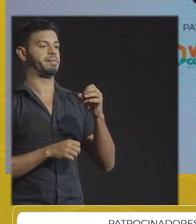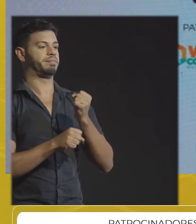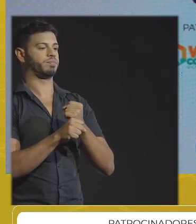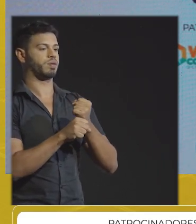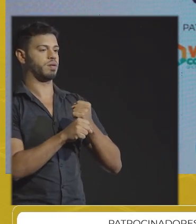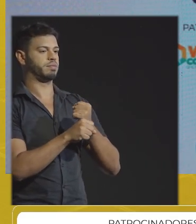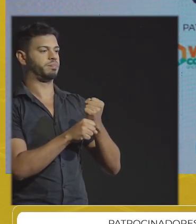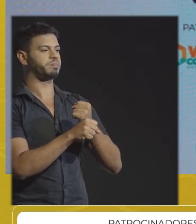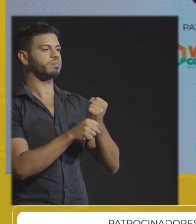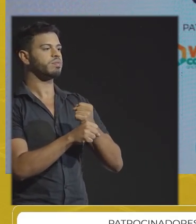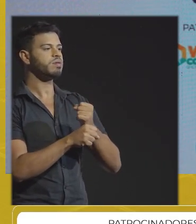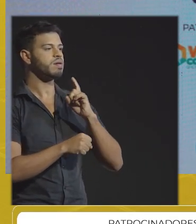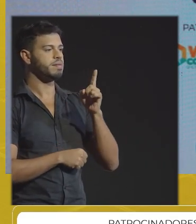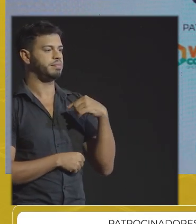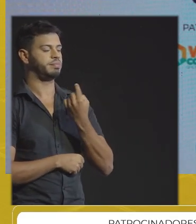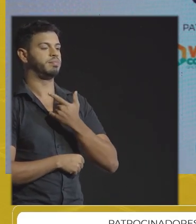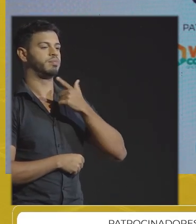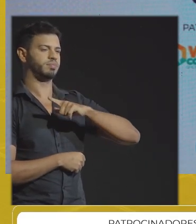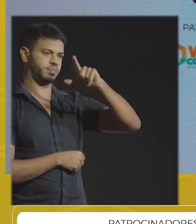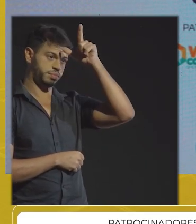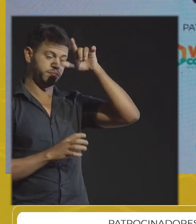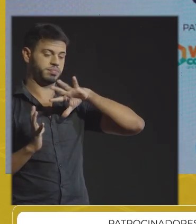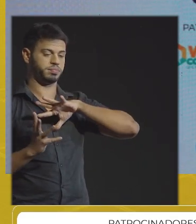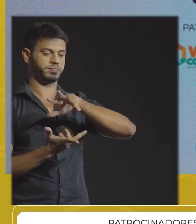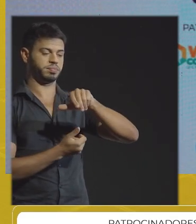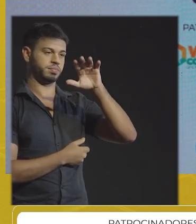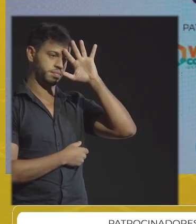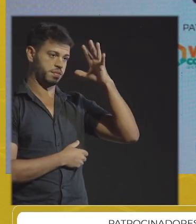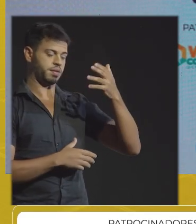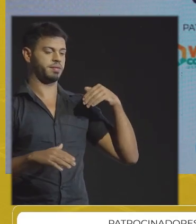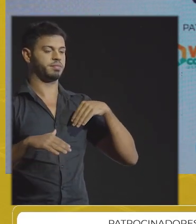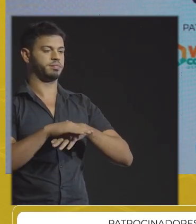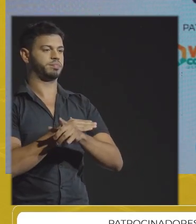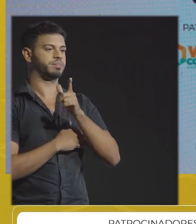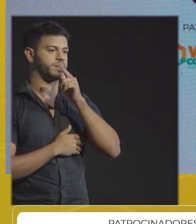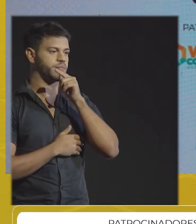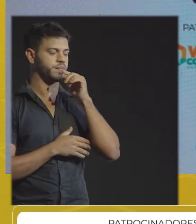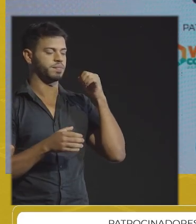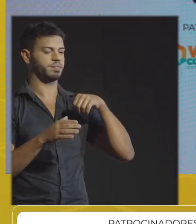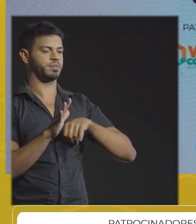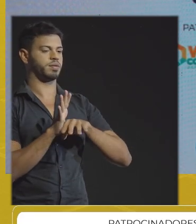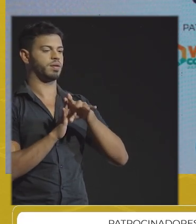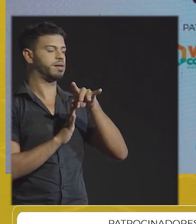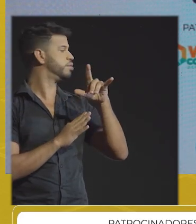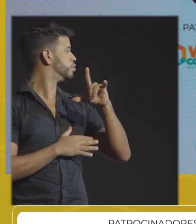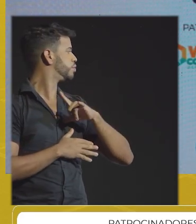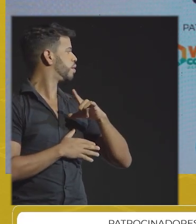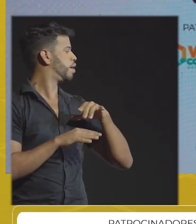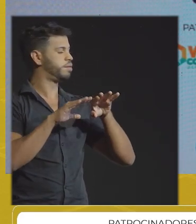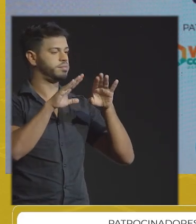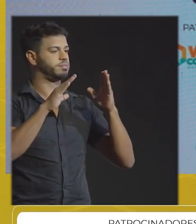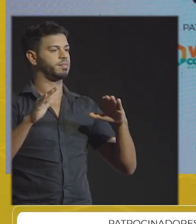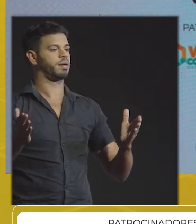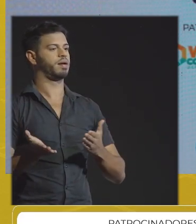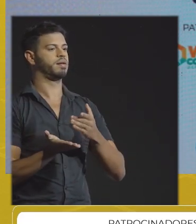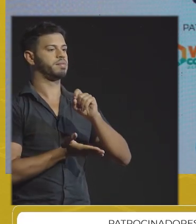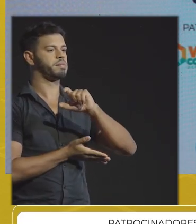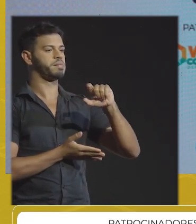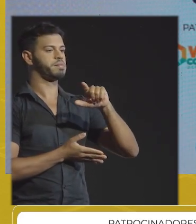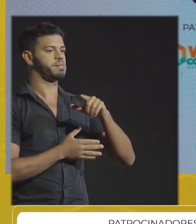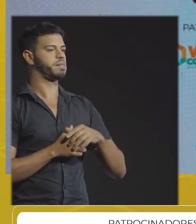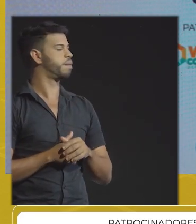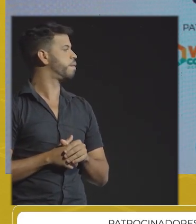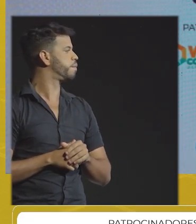anos onde somos líder mundial em soluções de armazenamento de água Tá bom quem aqui nunca viu uma caixa d'água azulzinha da Fort leve no